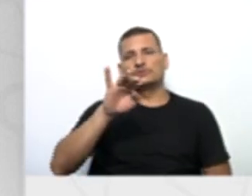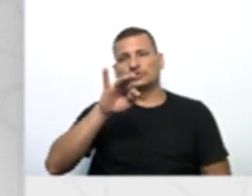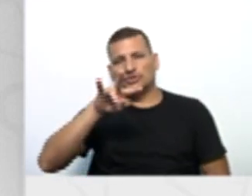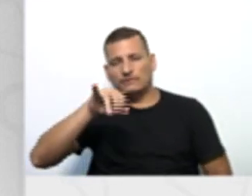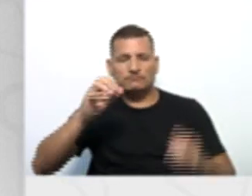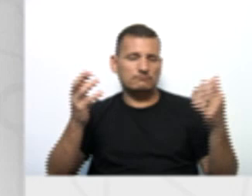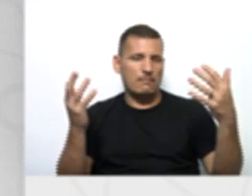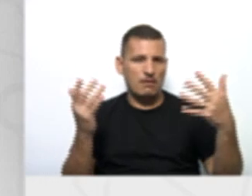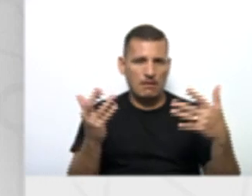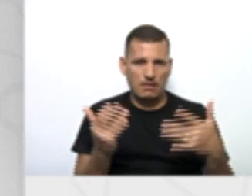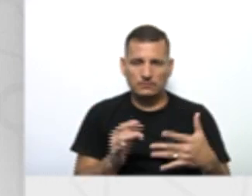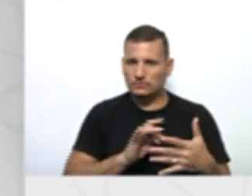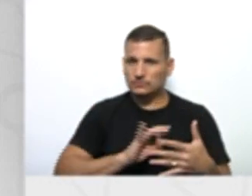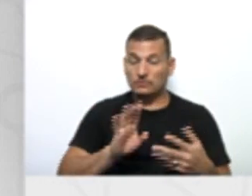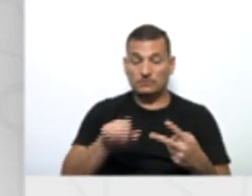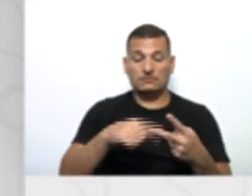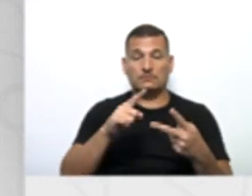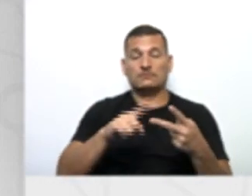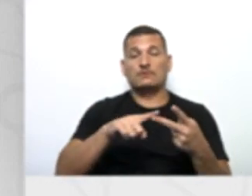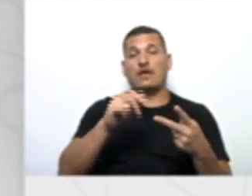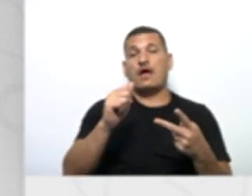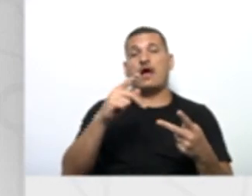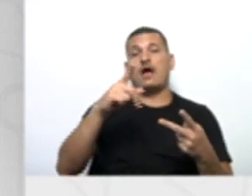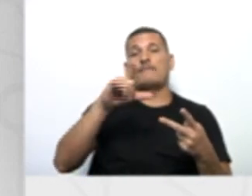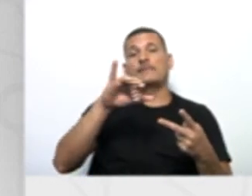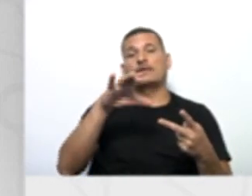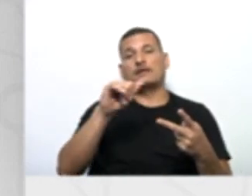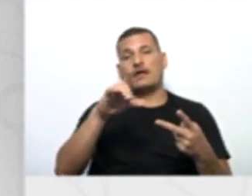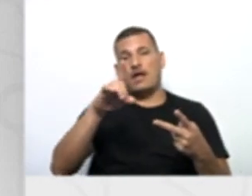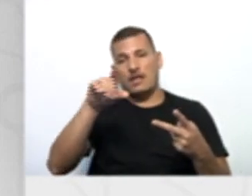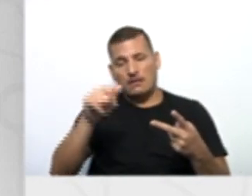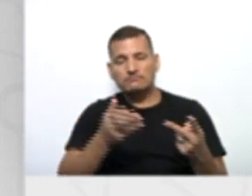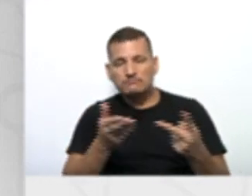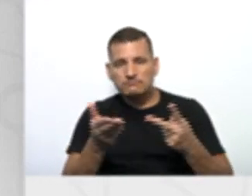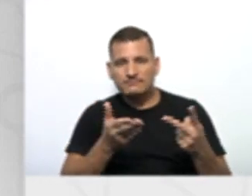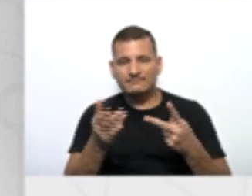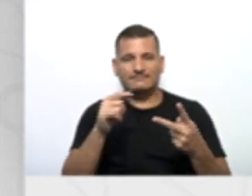aplicativo. E a pesquisa aplicada, ela vai